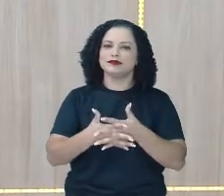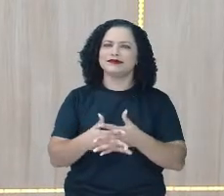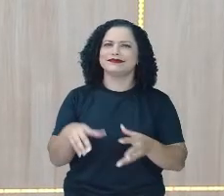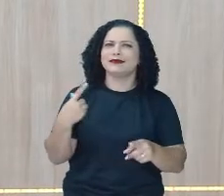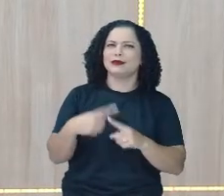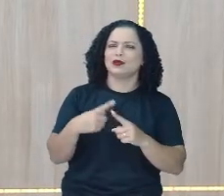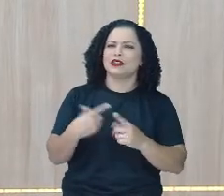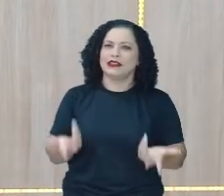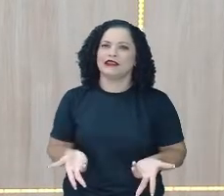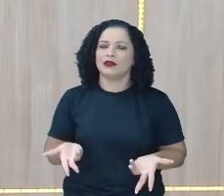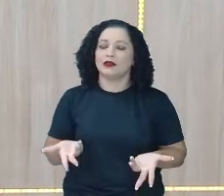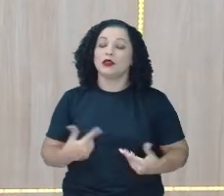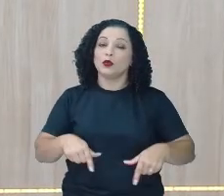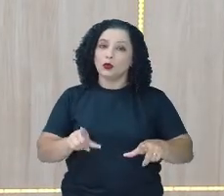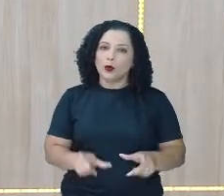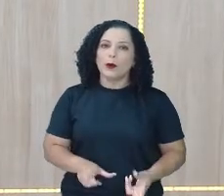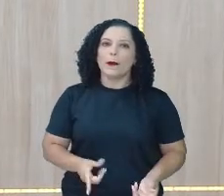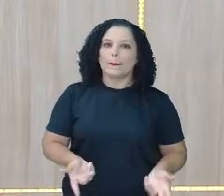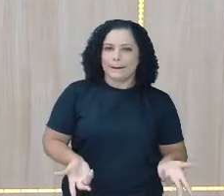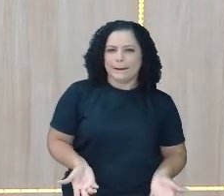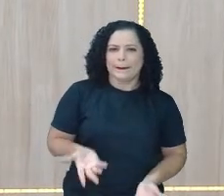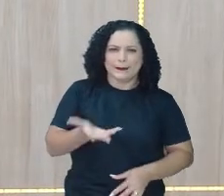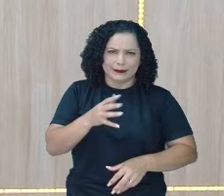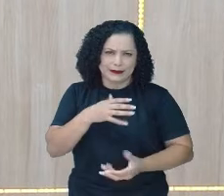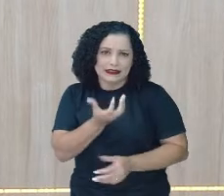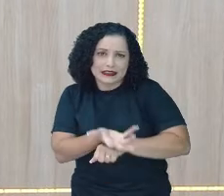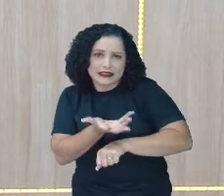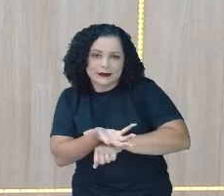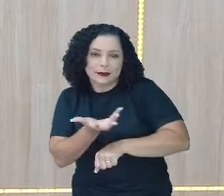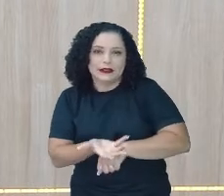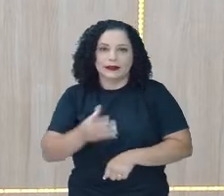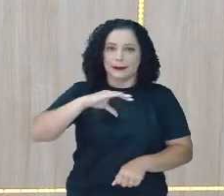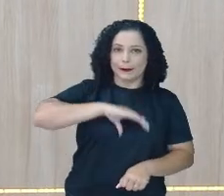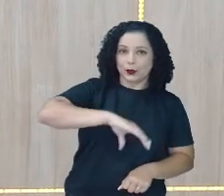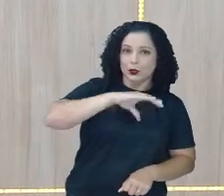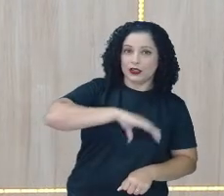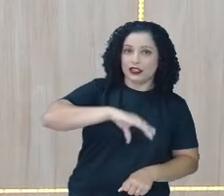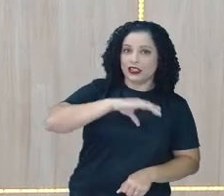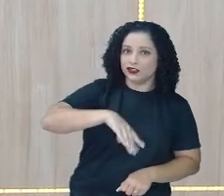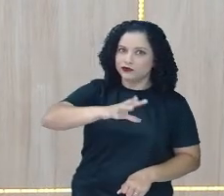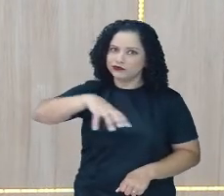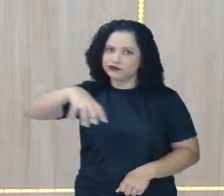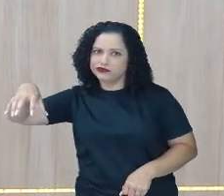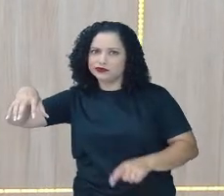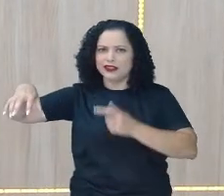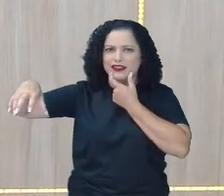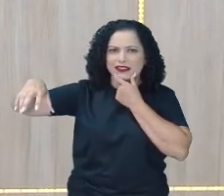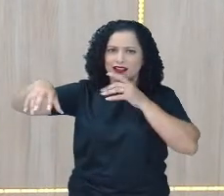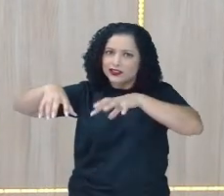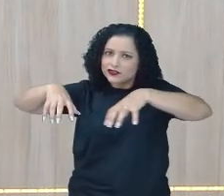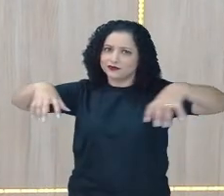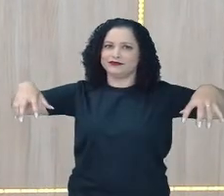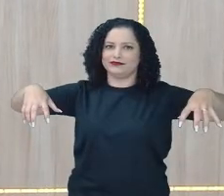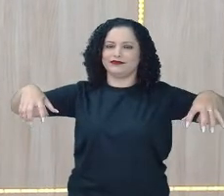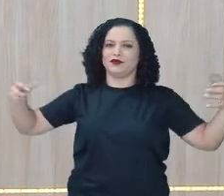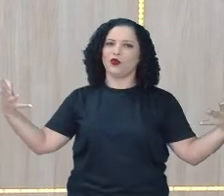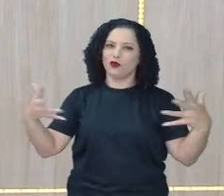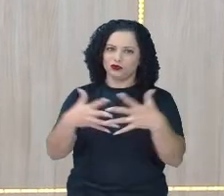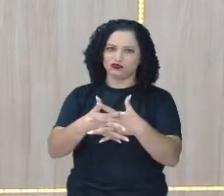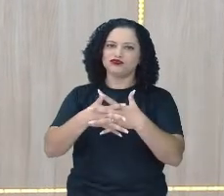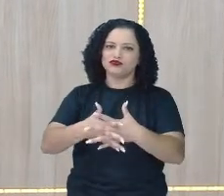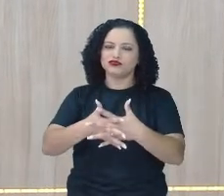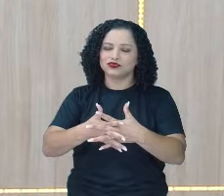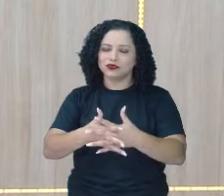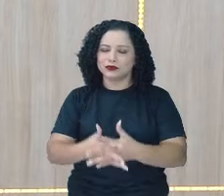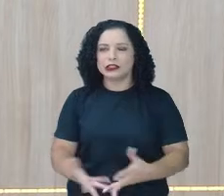tanto no português quanto no inglês. E a gente é aquele povo que estuda e não pode nunca dizer assim,